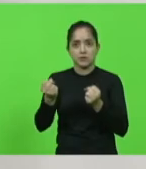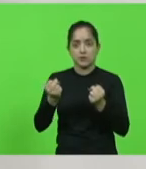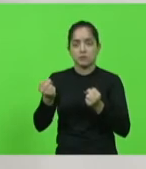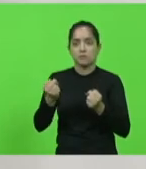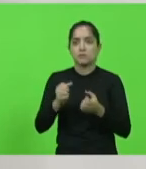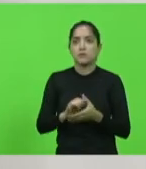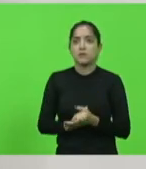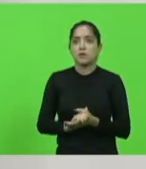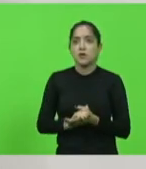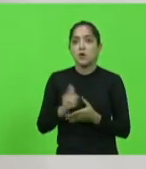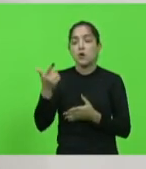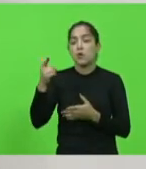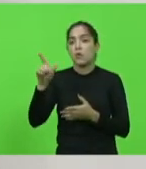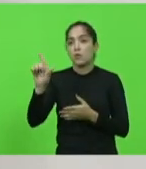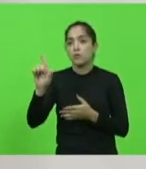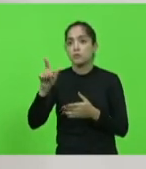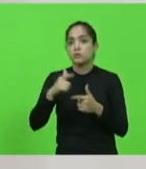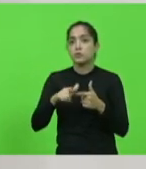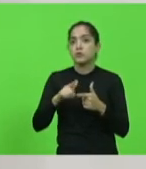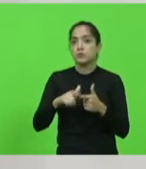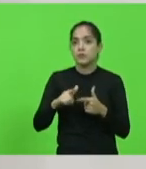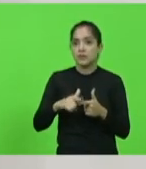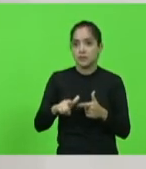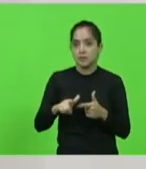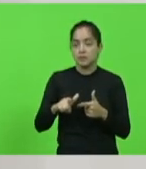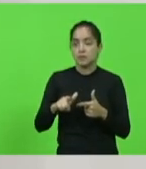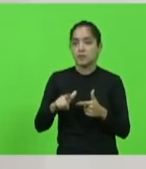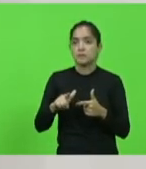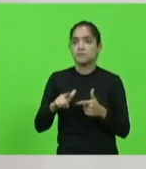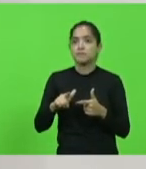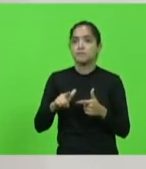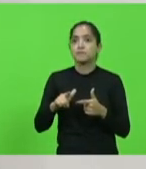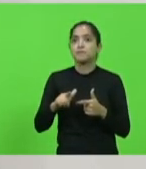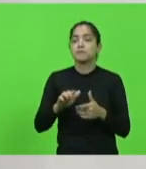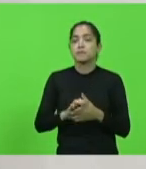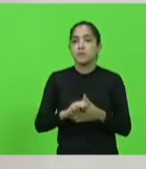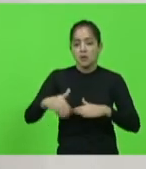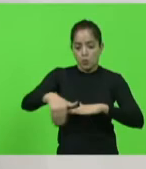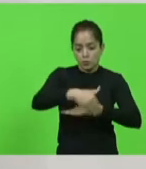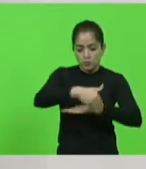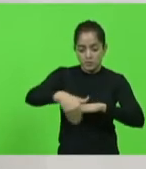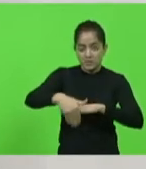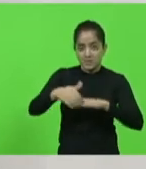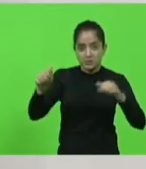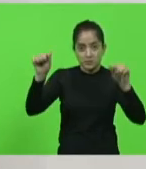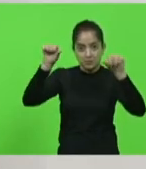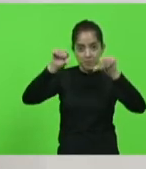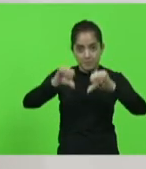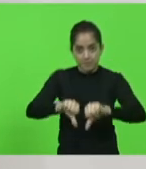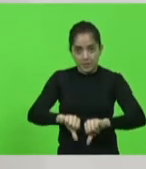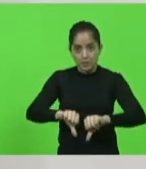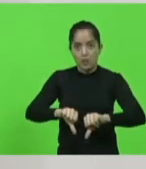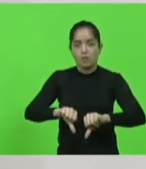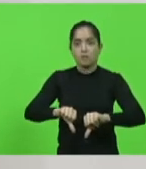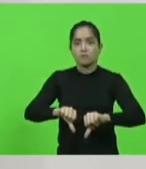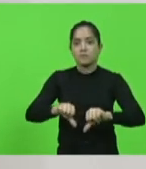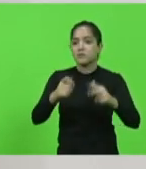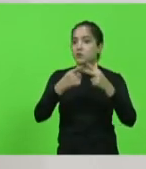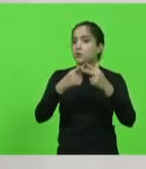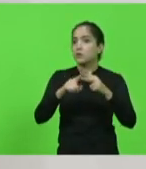muita atenção é que, justamente, os trechos piores, as empresas não